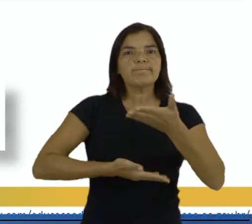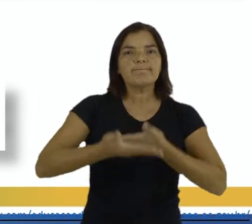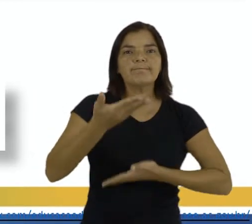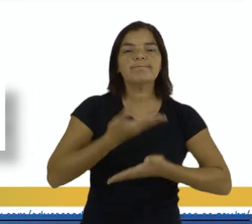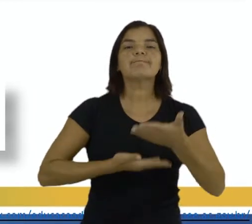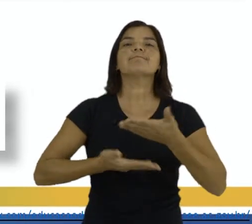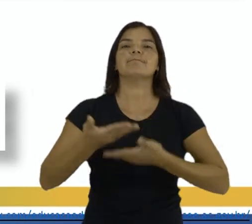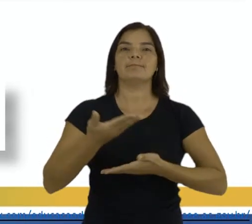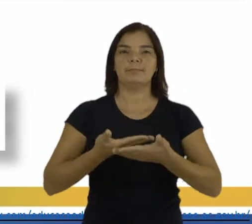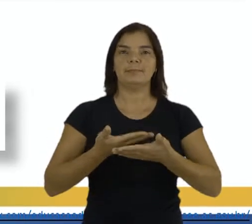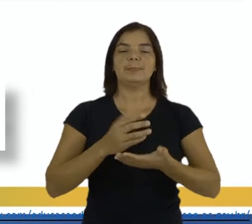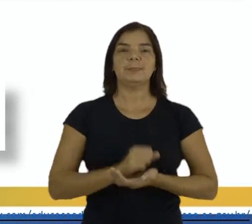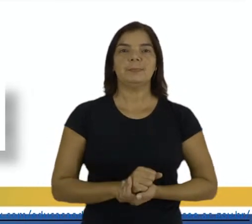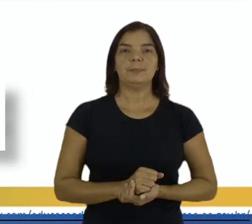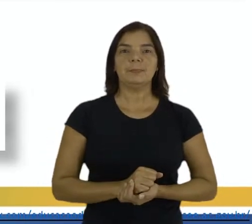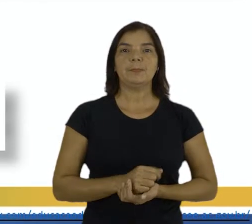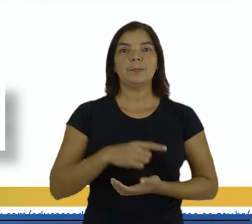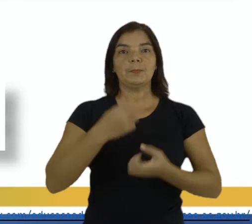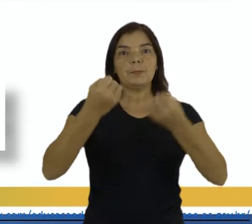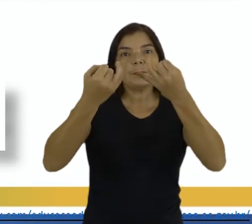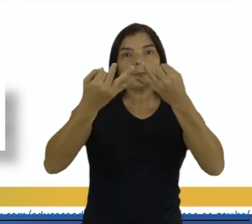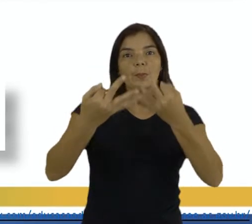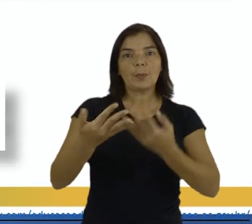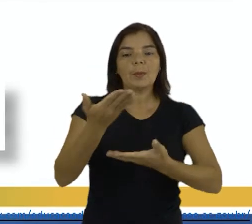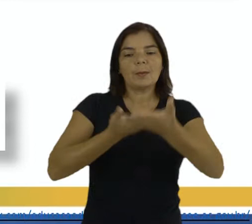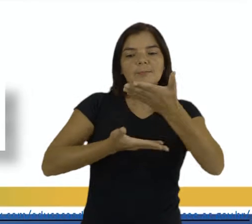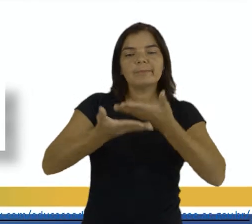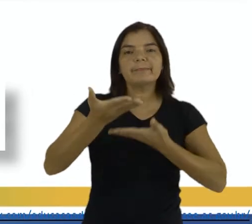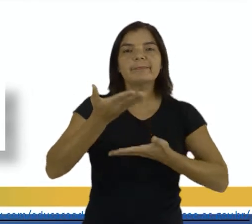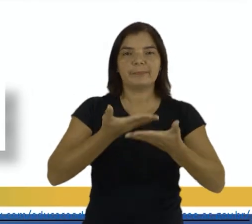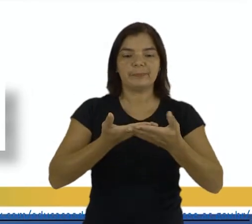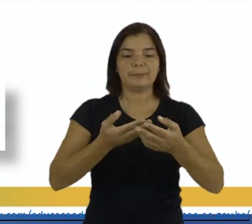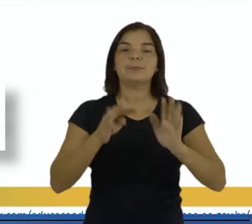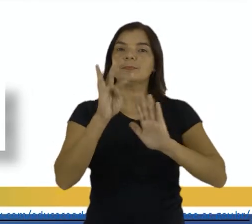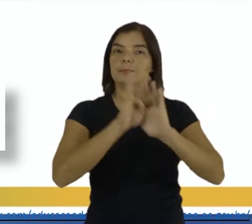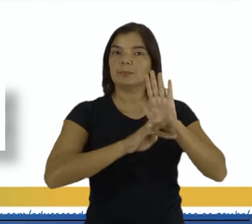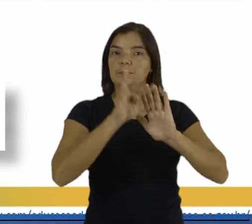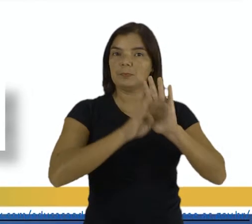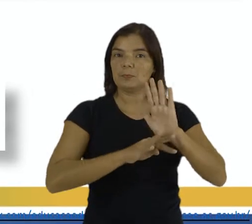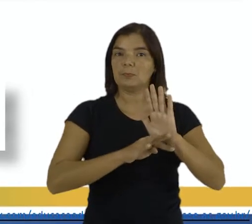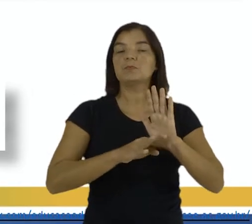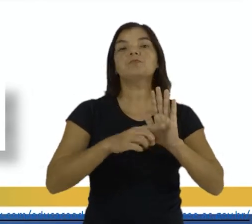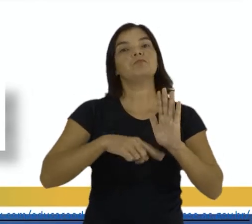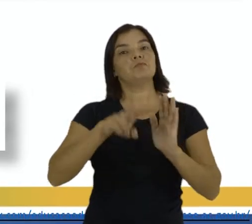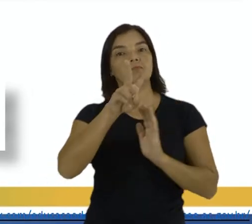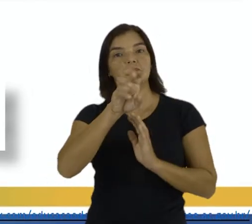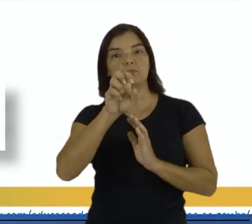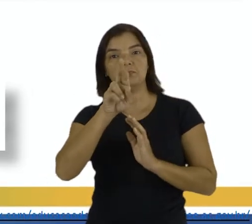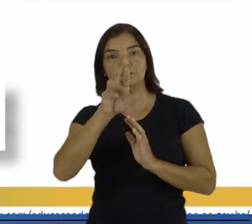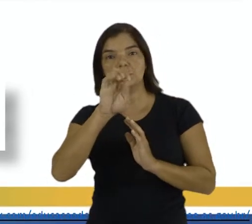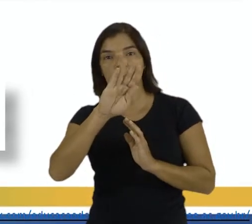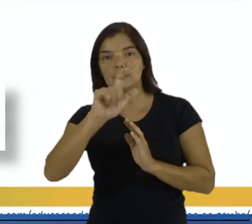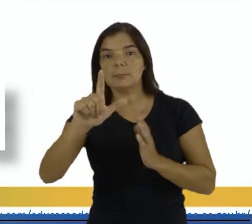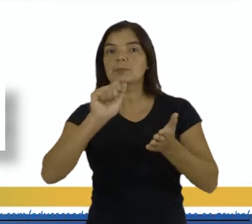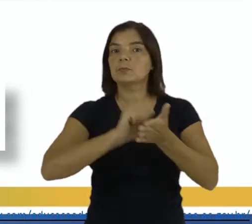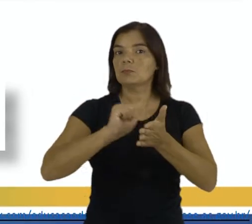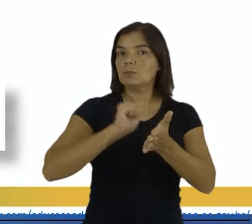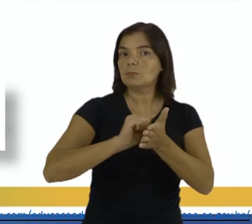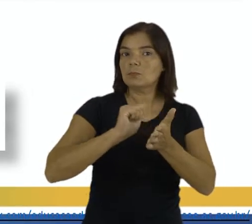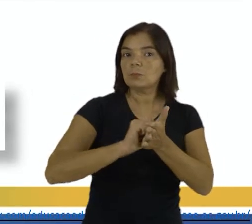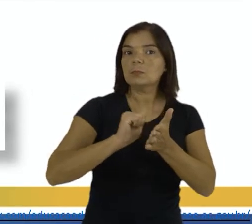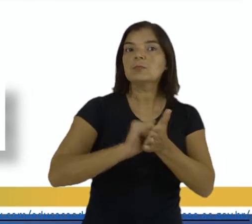entre eles. Quando fazemos essa relação entre textos, seja texto verbal, aqueles escritos com as